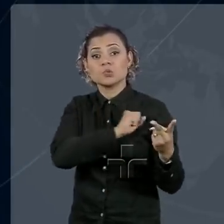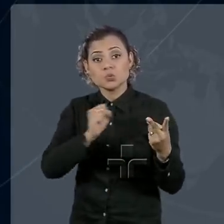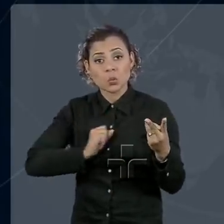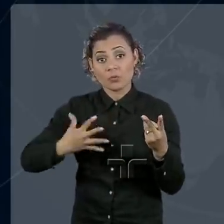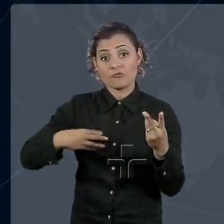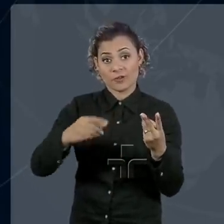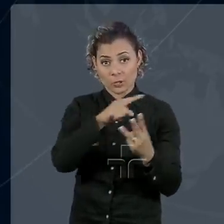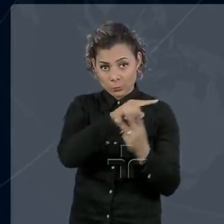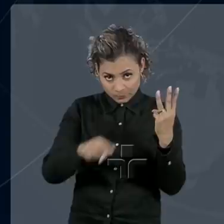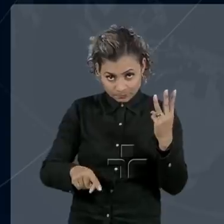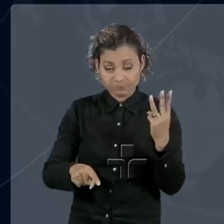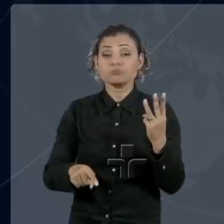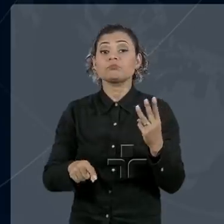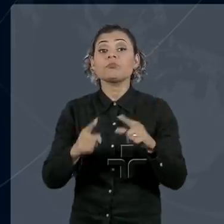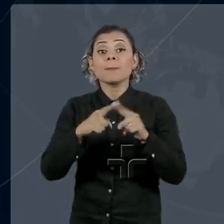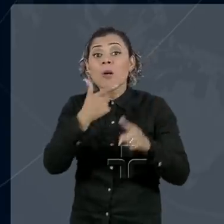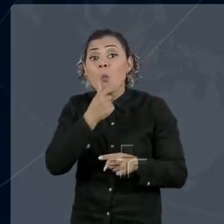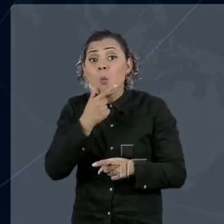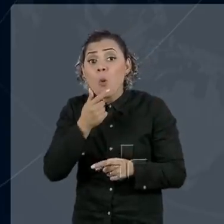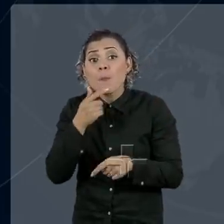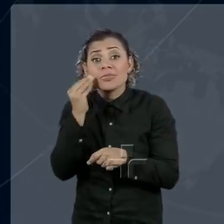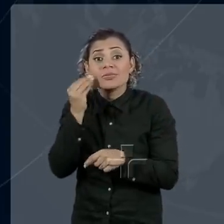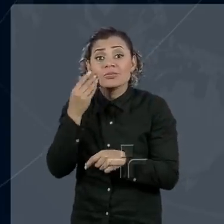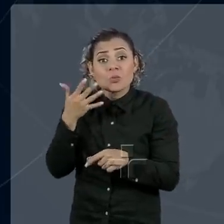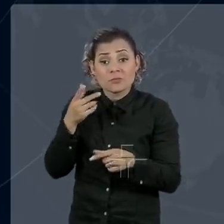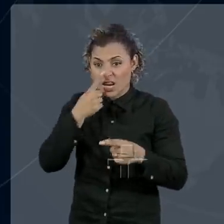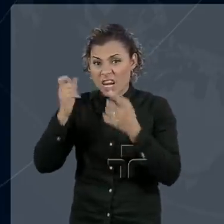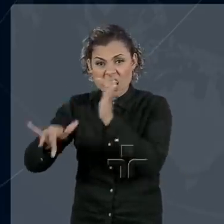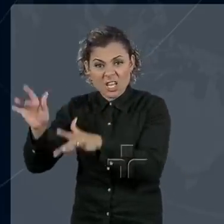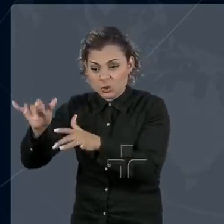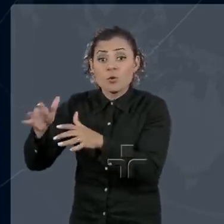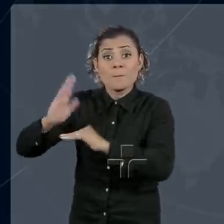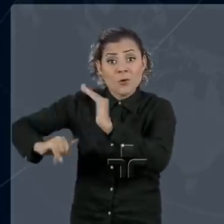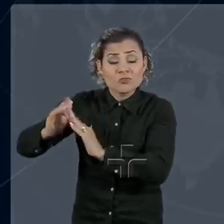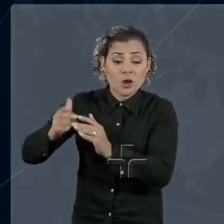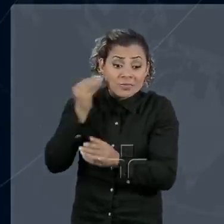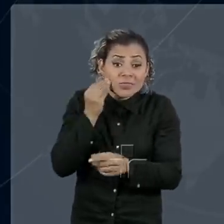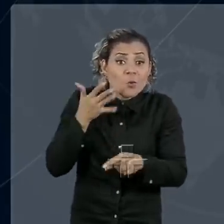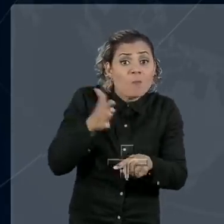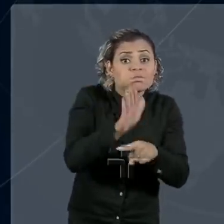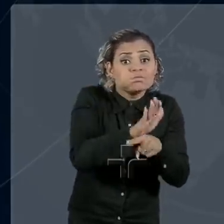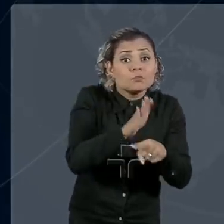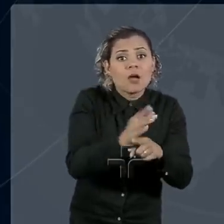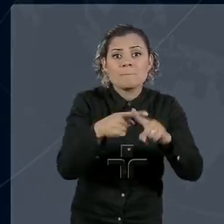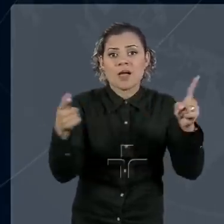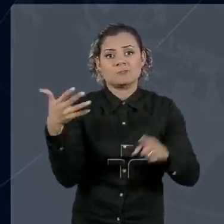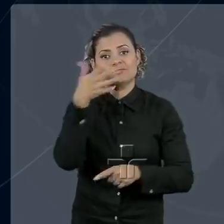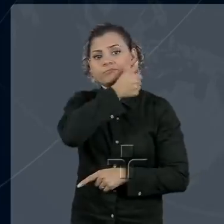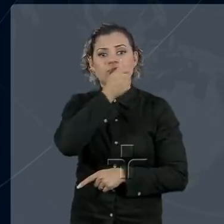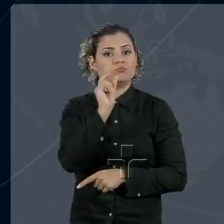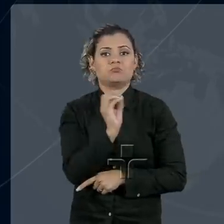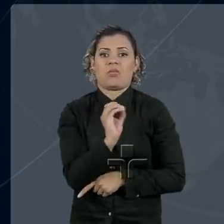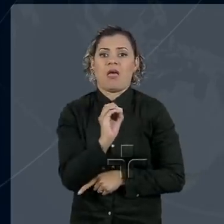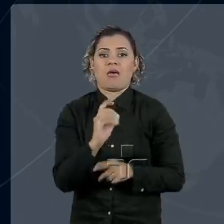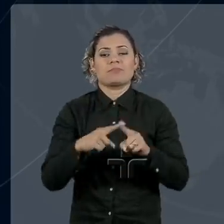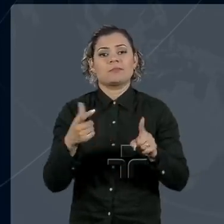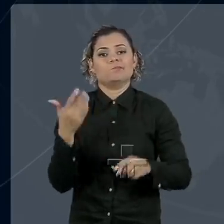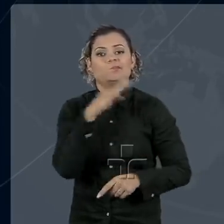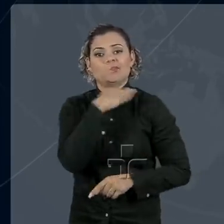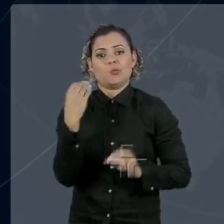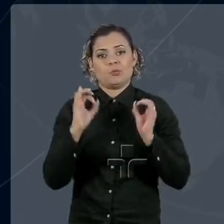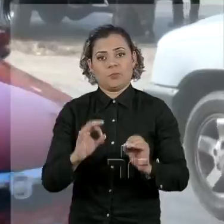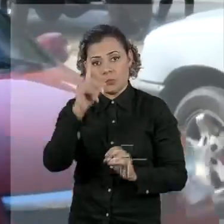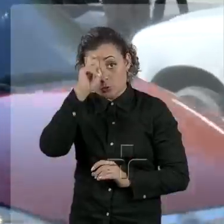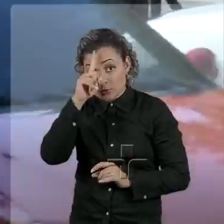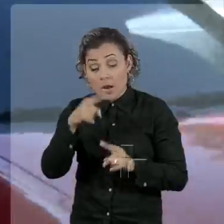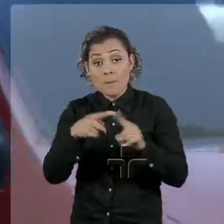filho. O catador tentou ajudar a família e também foi atingido e morreu no hospital. Os acusados vão responder